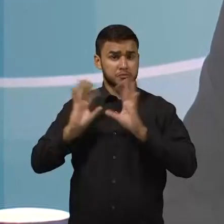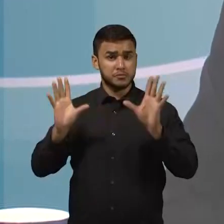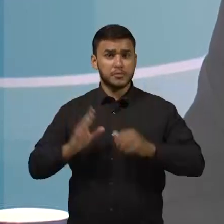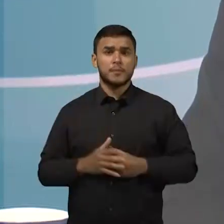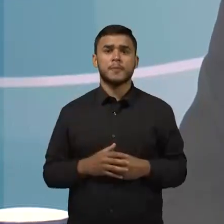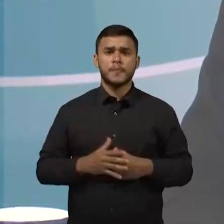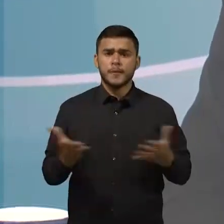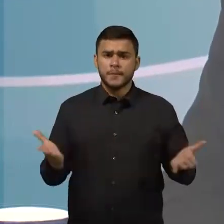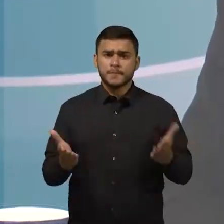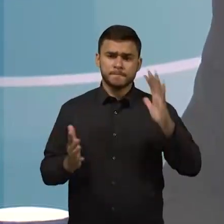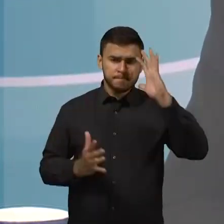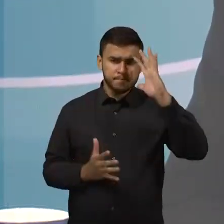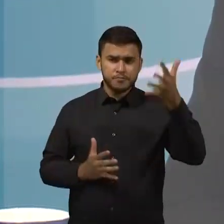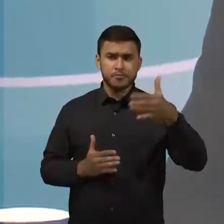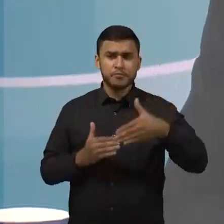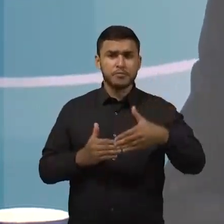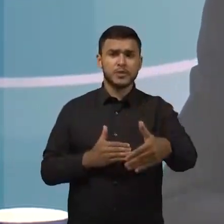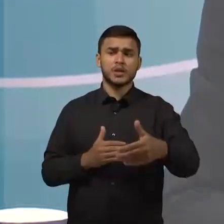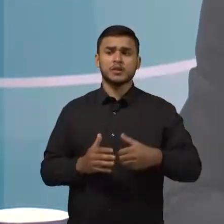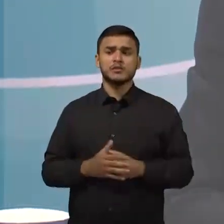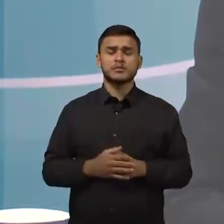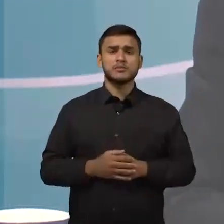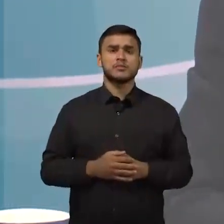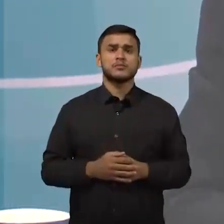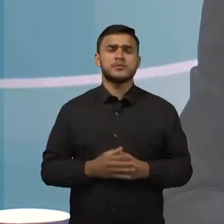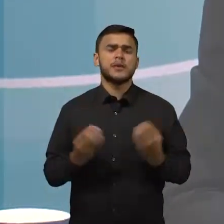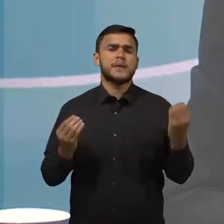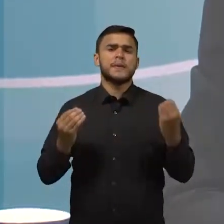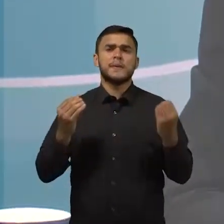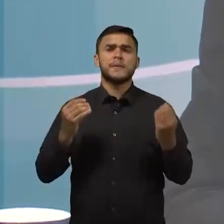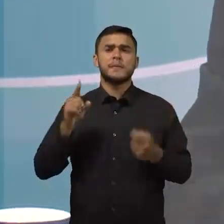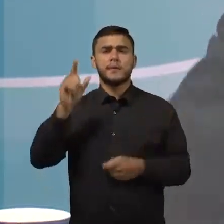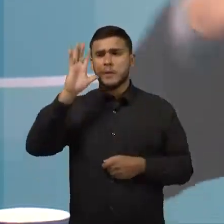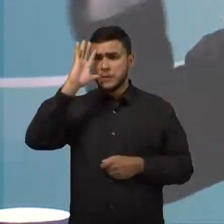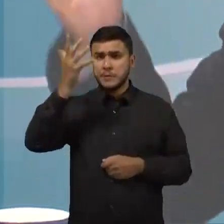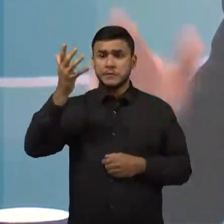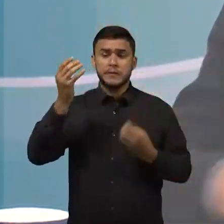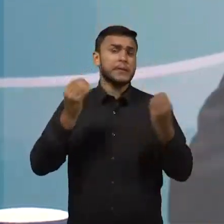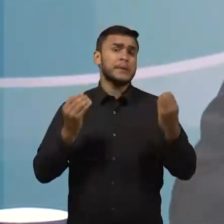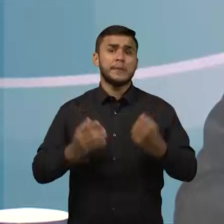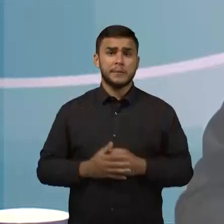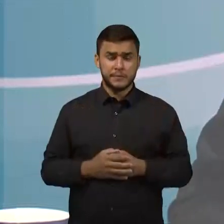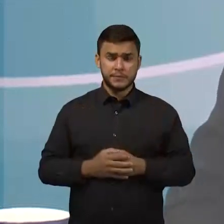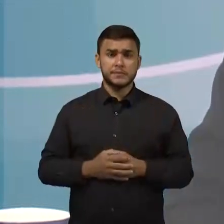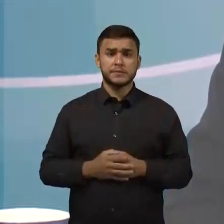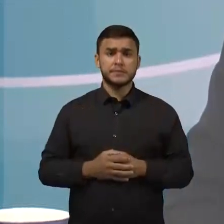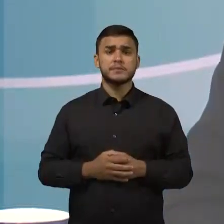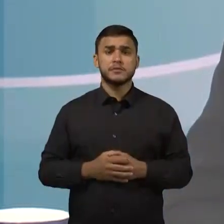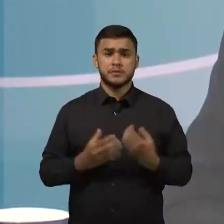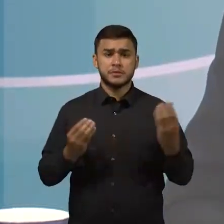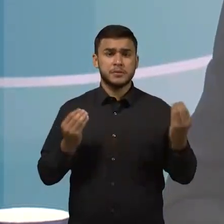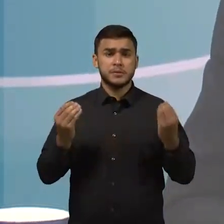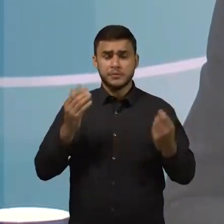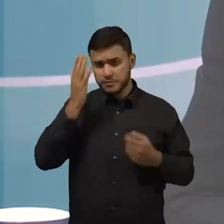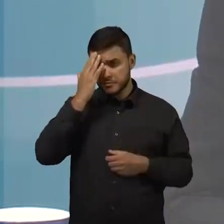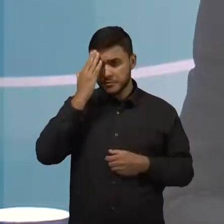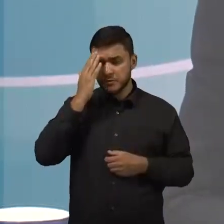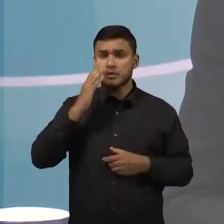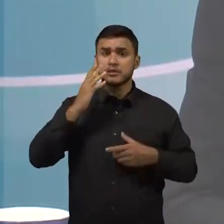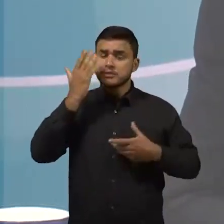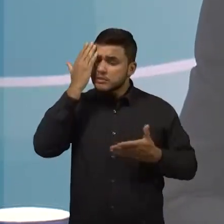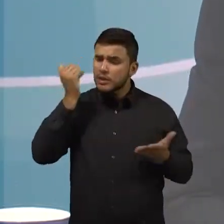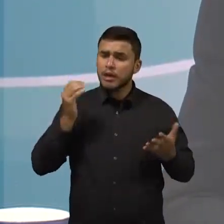porque está muito claro, sempre você sabe, né? Podia dizer, não, mas a gente não sabe o que é que vão decidir. Pode ser, todo mundo sabe como é que vão ser